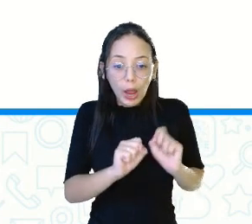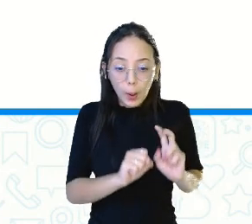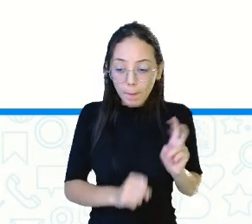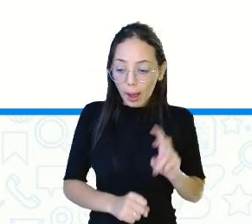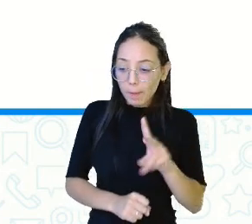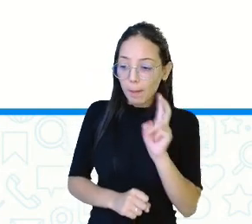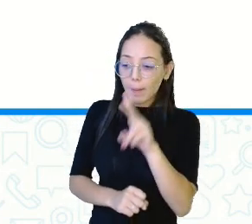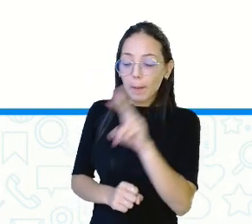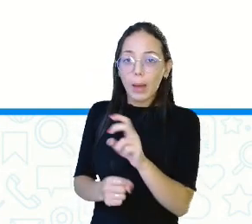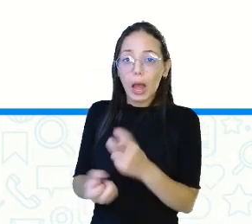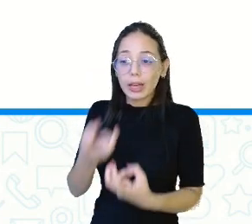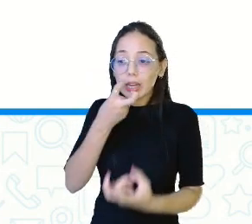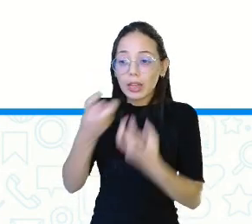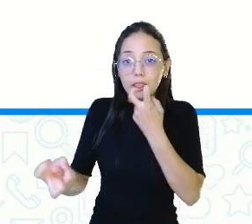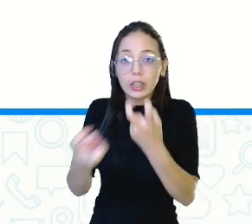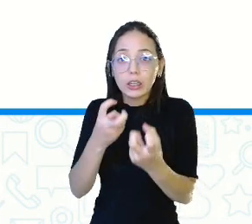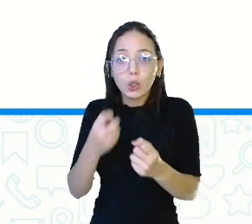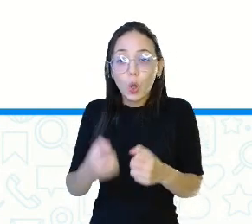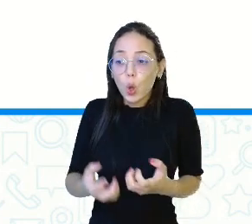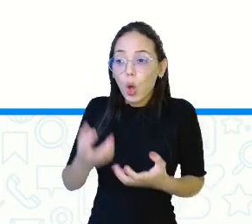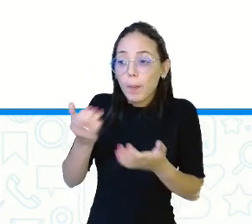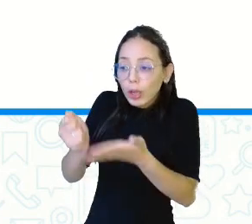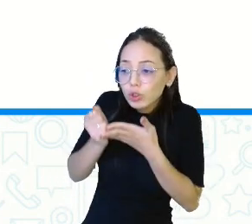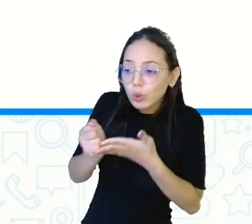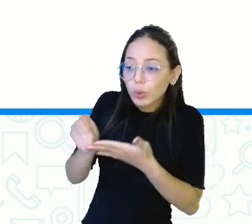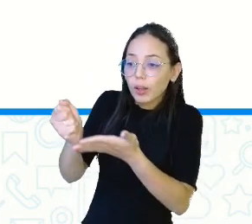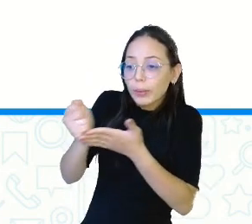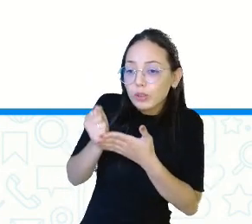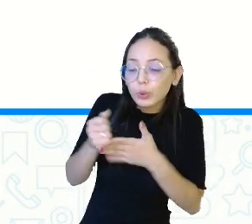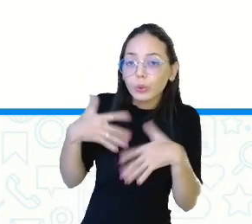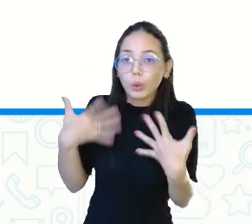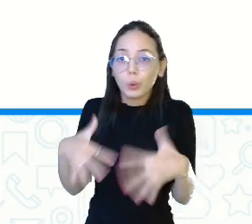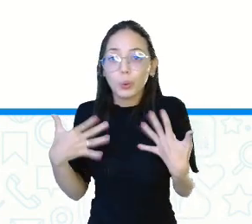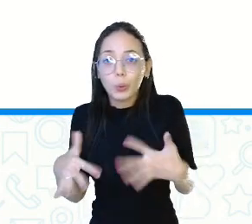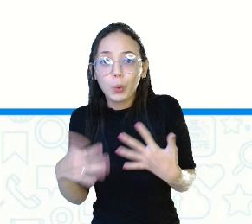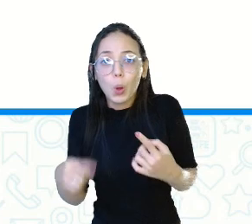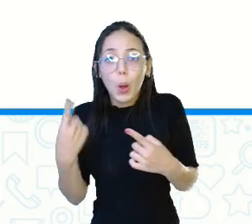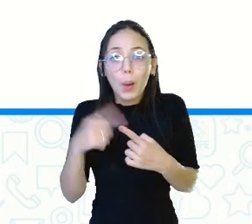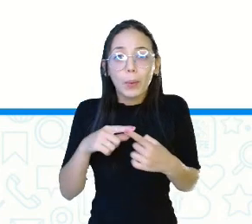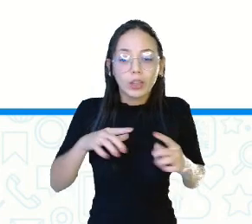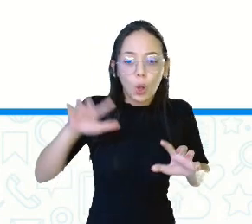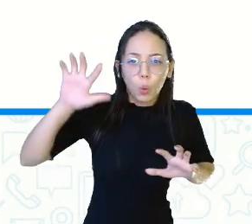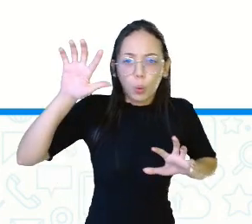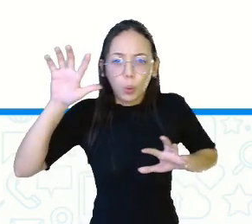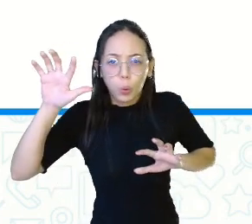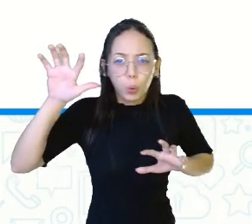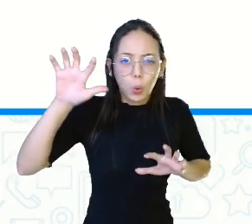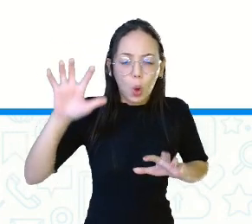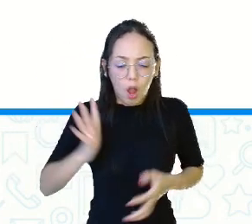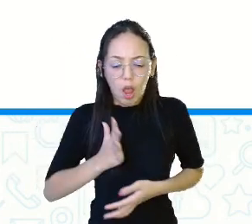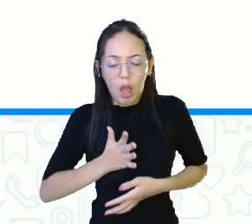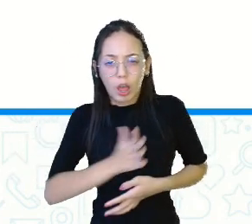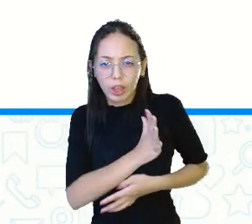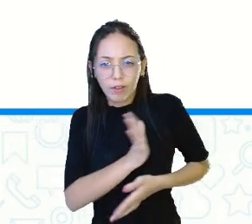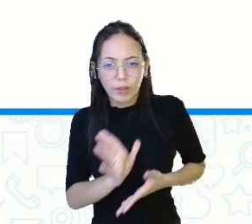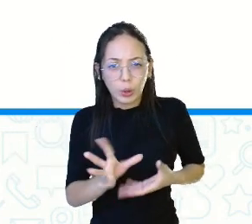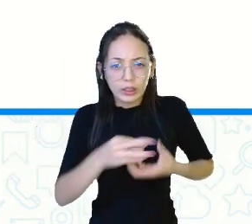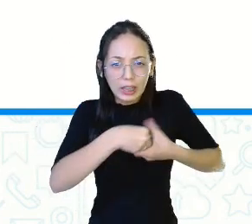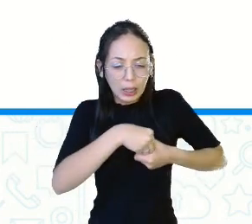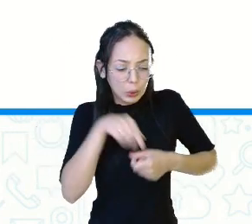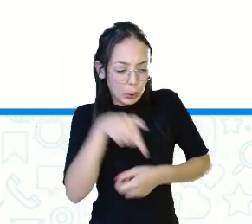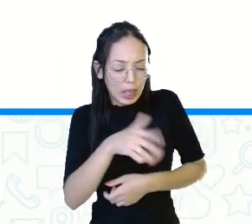gritando, desesperado. Socorro, socorro! Tem um monstro horrível no porão. Como